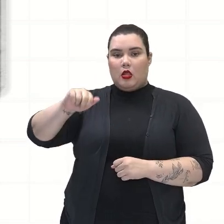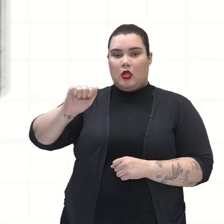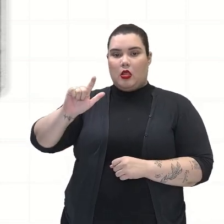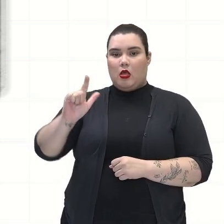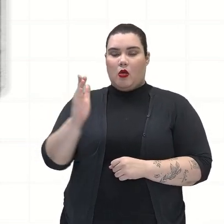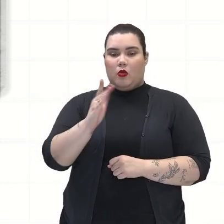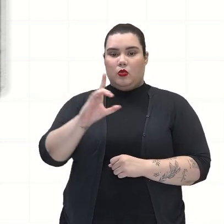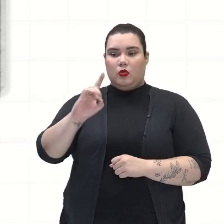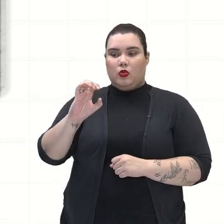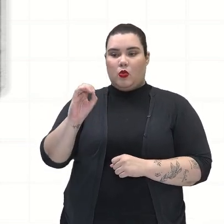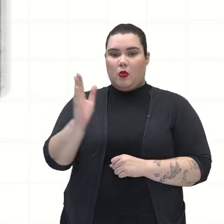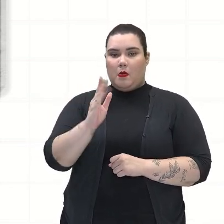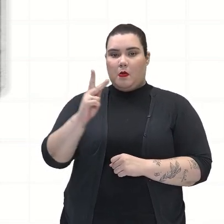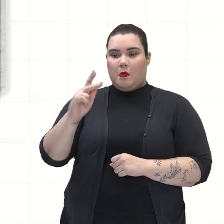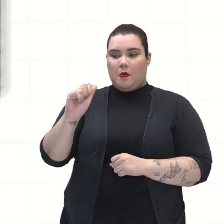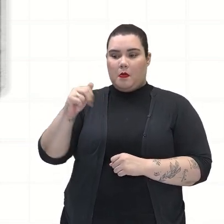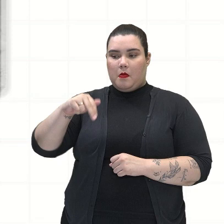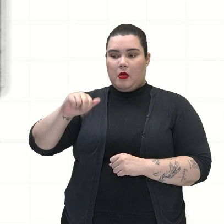Ponto